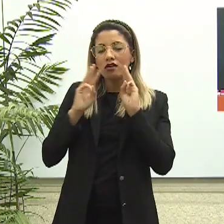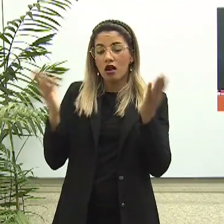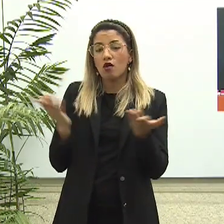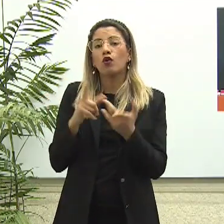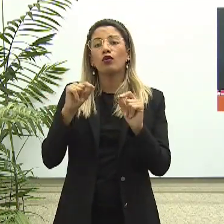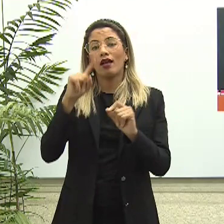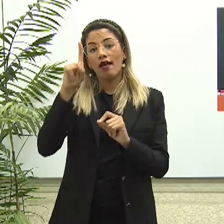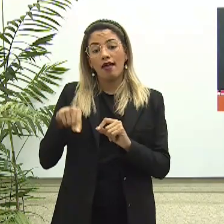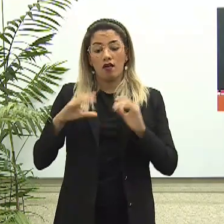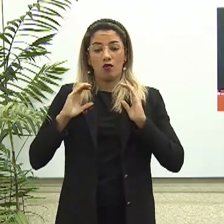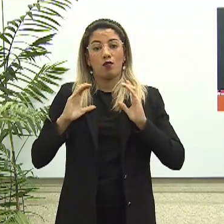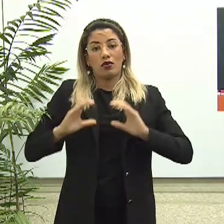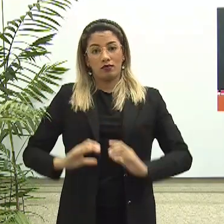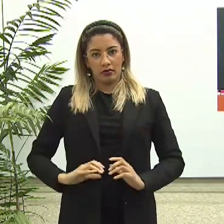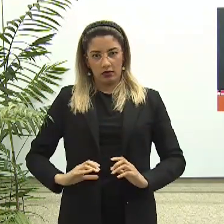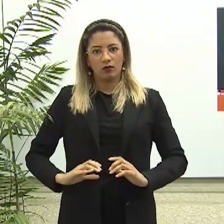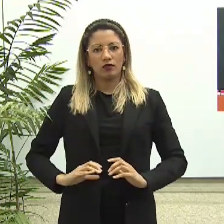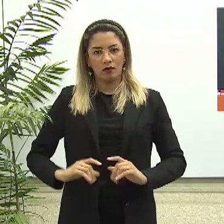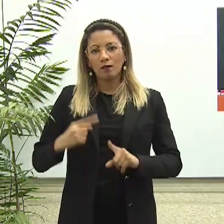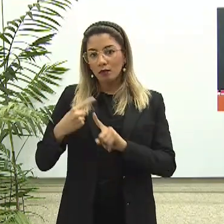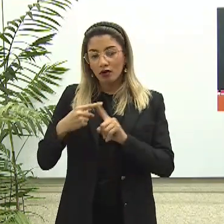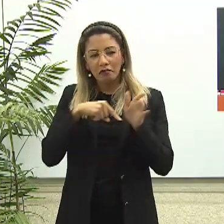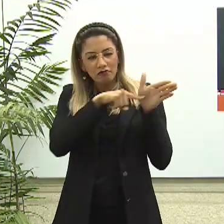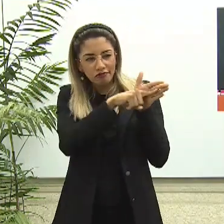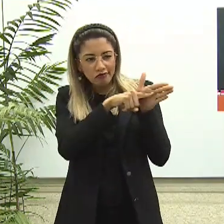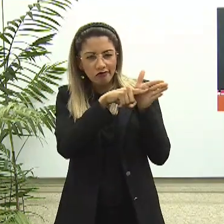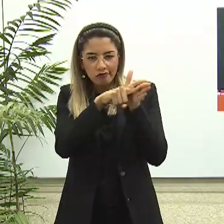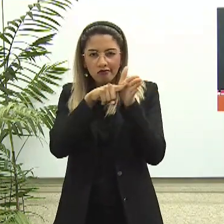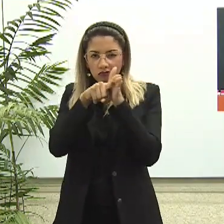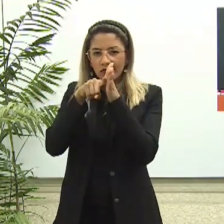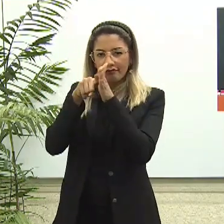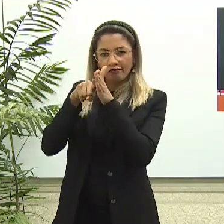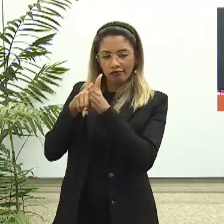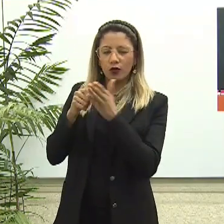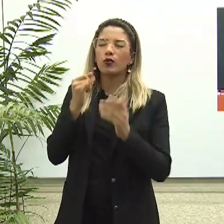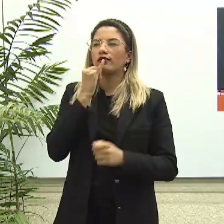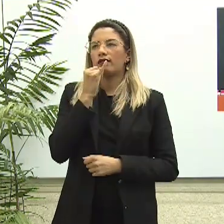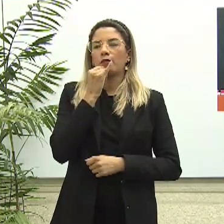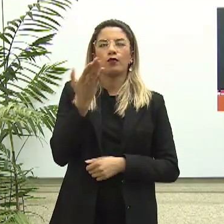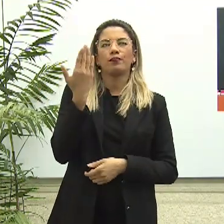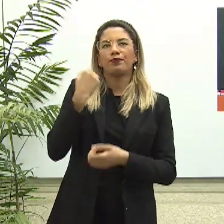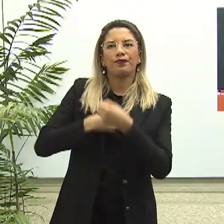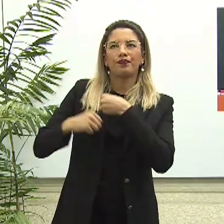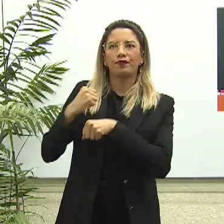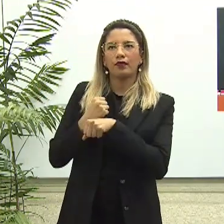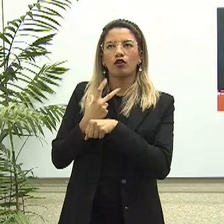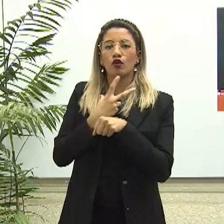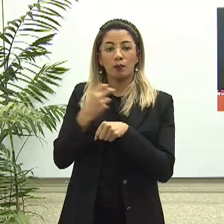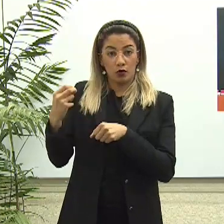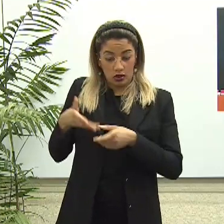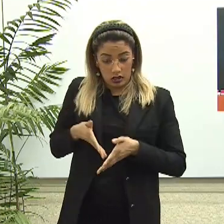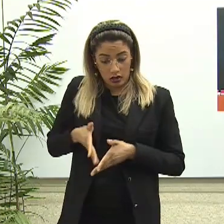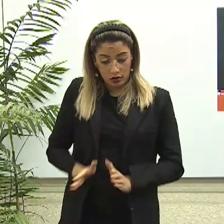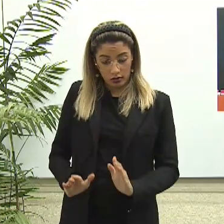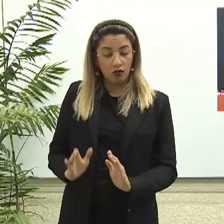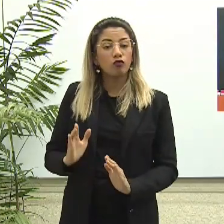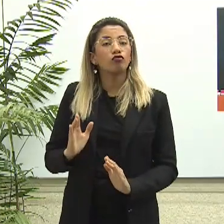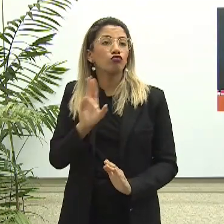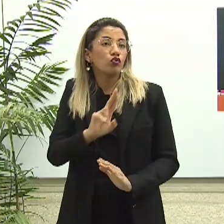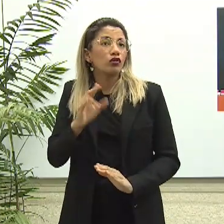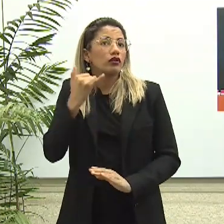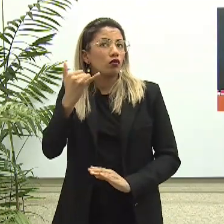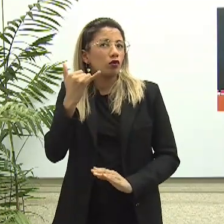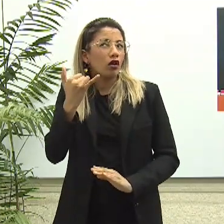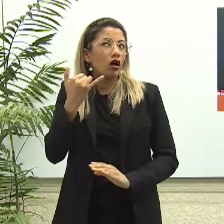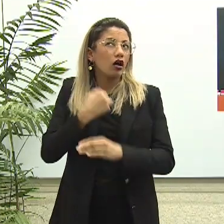ela consegue a partir de informações que a gente vai dando ao longo da nossa vida né uma pessoa que nasceu nos anos 2000 começou a usar celular em